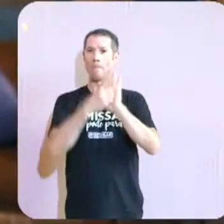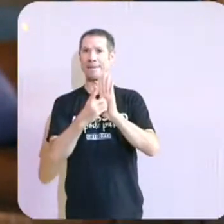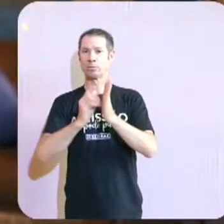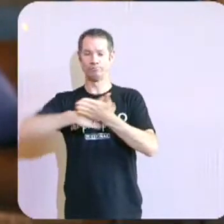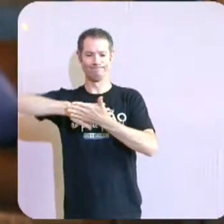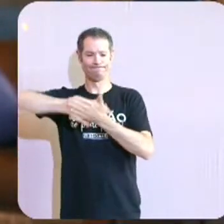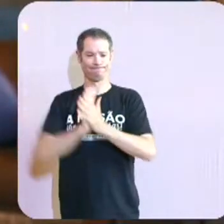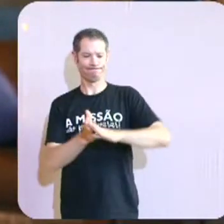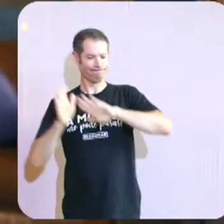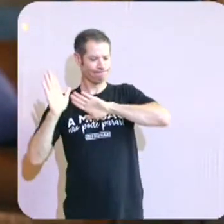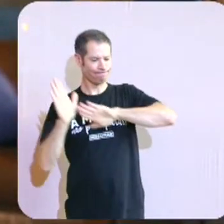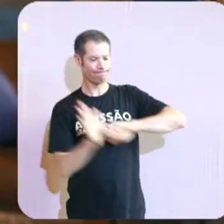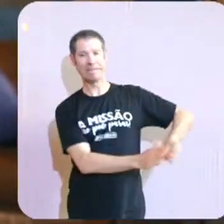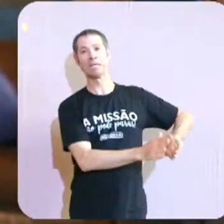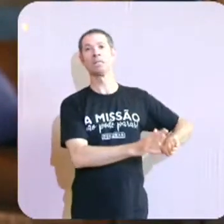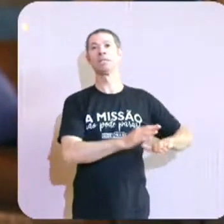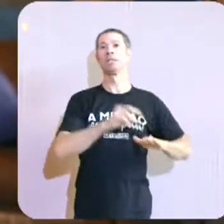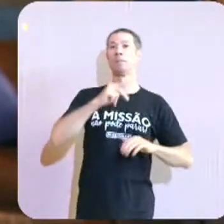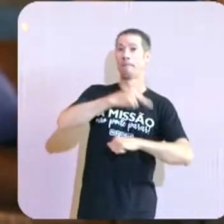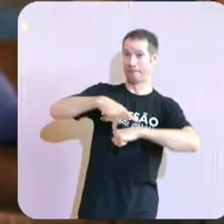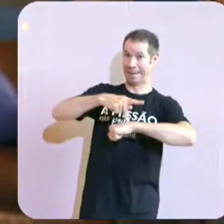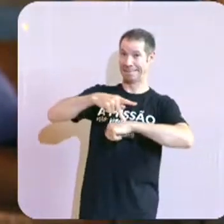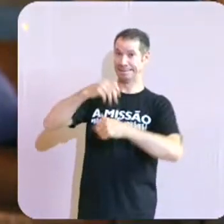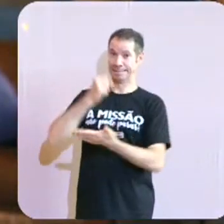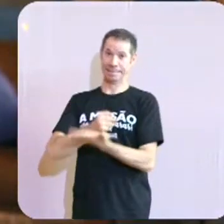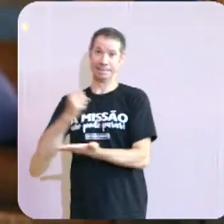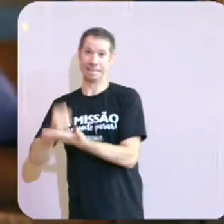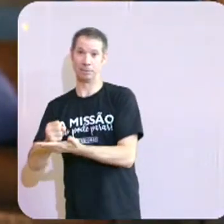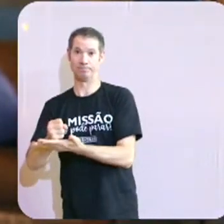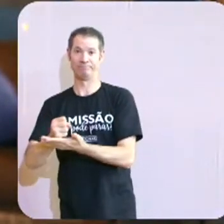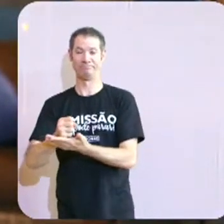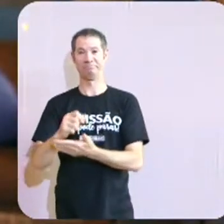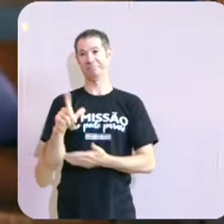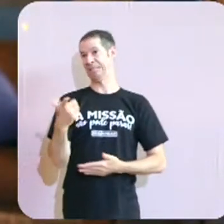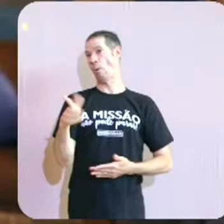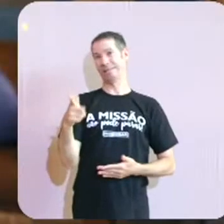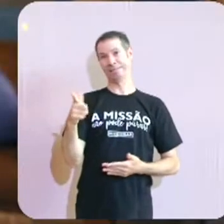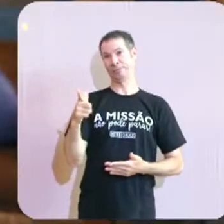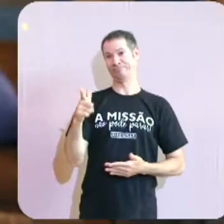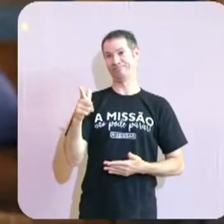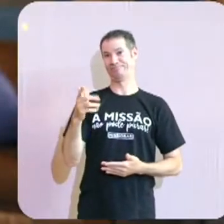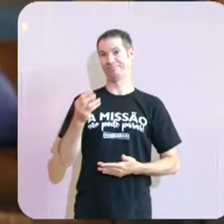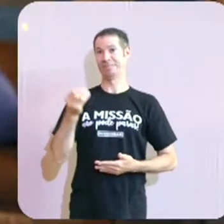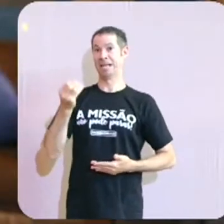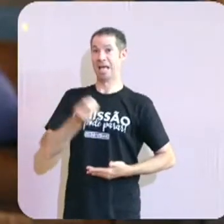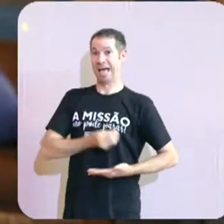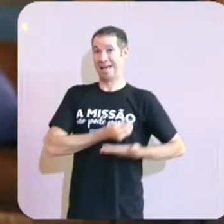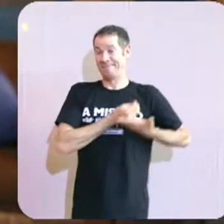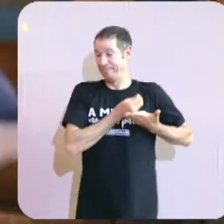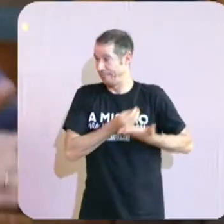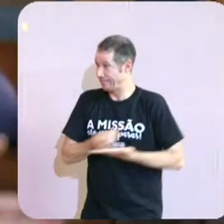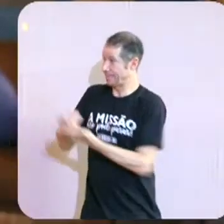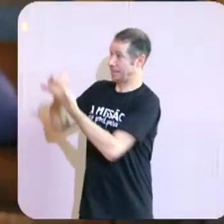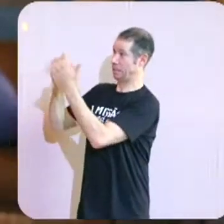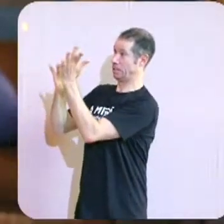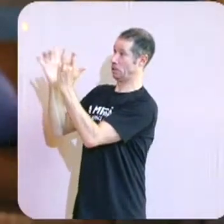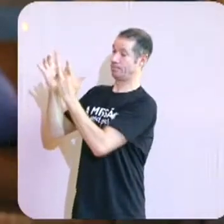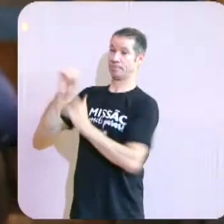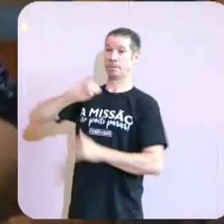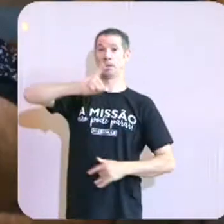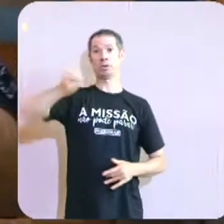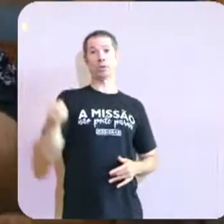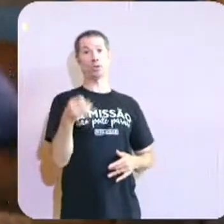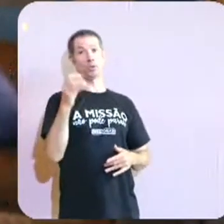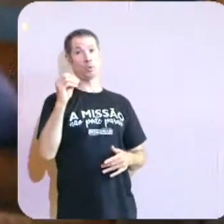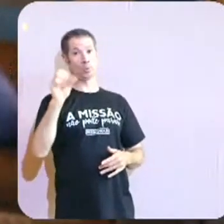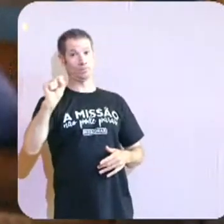que haviam registrados no seu país. Ele deixou de existir, porque ele tinha entregue sua vida para Jesus. E o José ficou com tanto medo